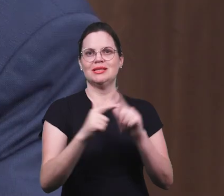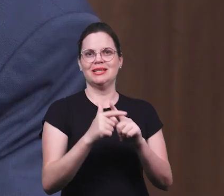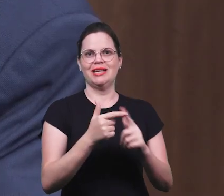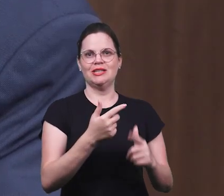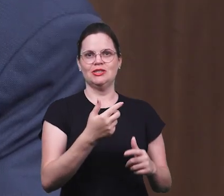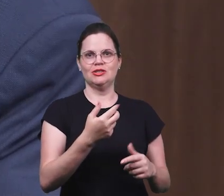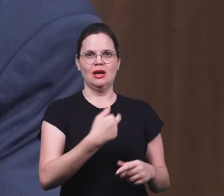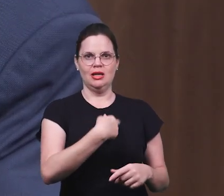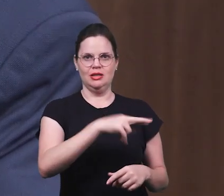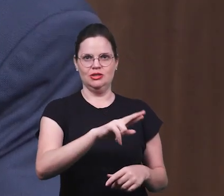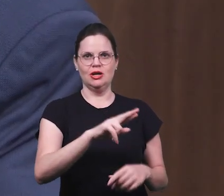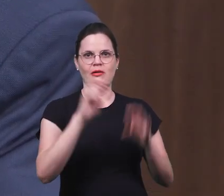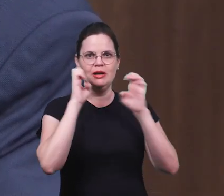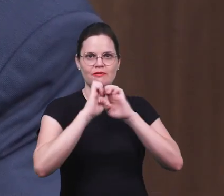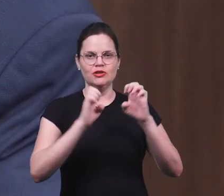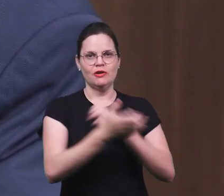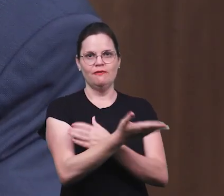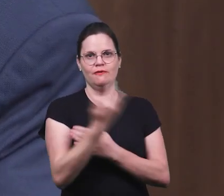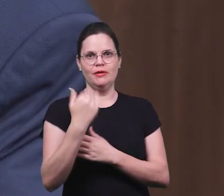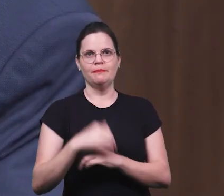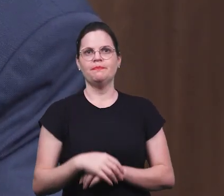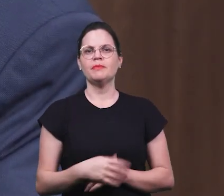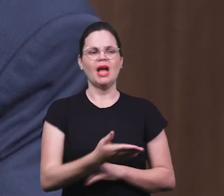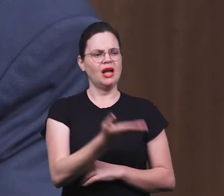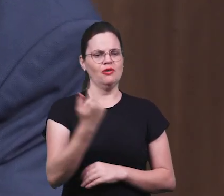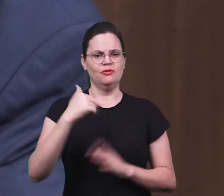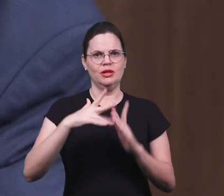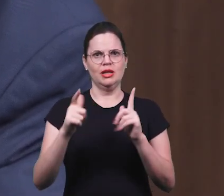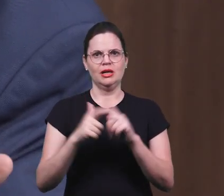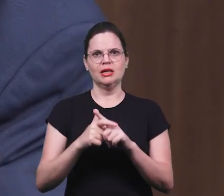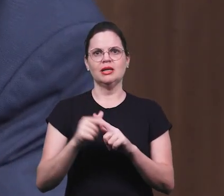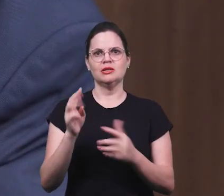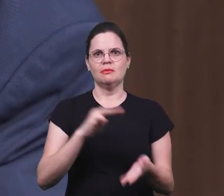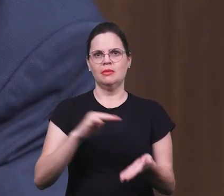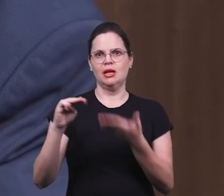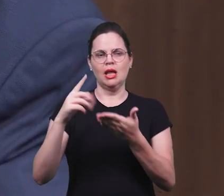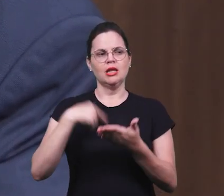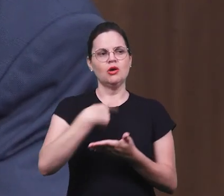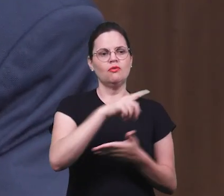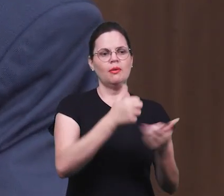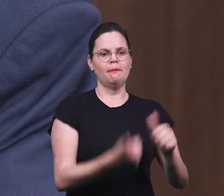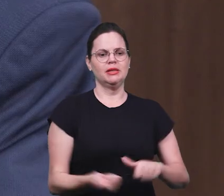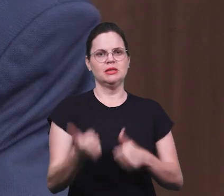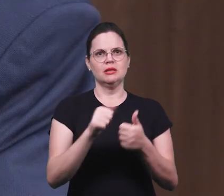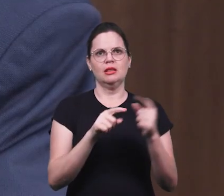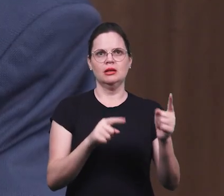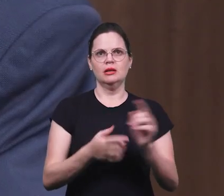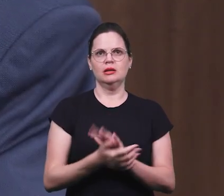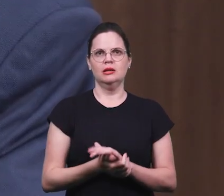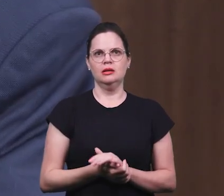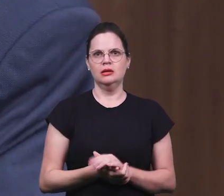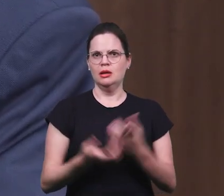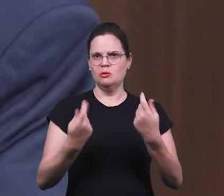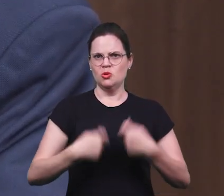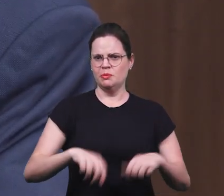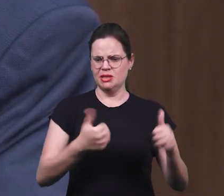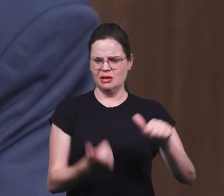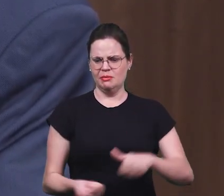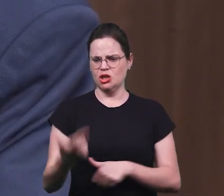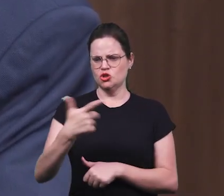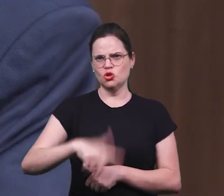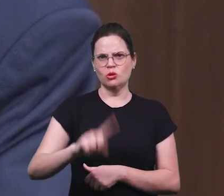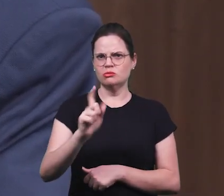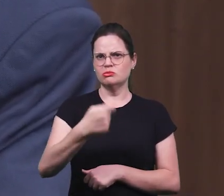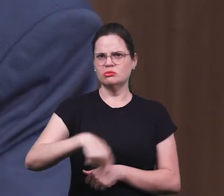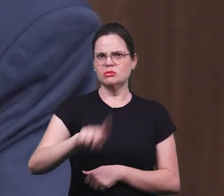aí o irmão chega, pastor, eu estou vindo para a igreja Maranata, eu fui batizado na outra igreja lá, o mundo quiser ser batizado, não precisa ser batizado de novo, não